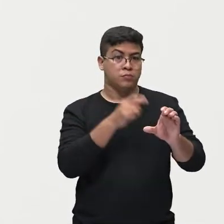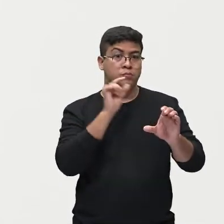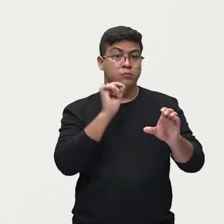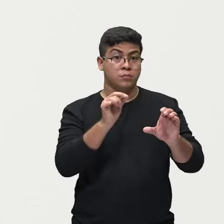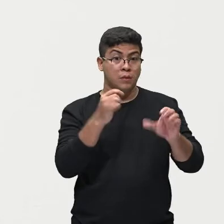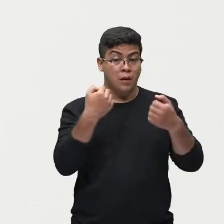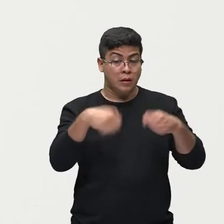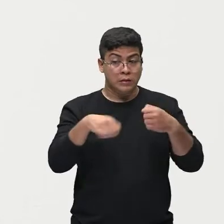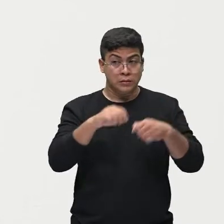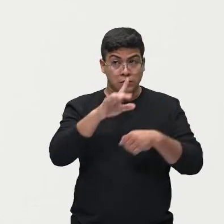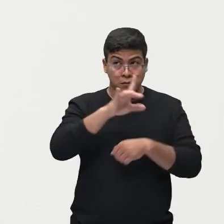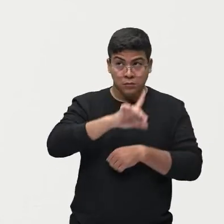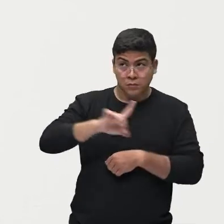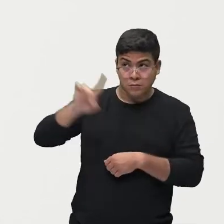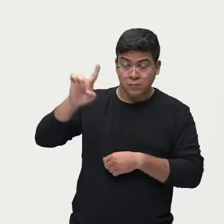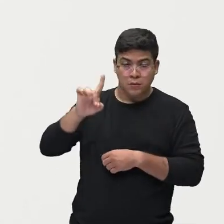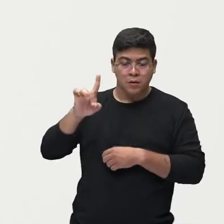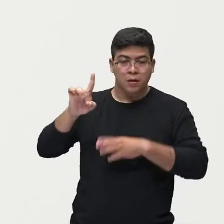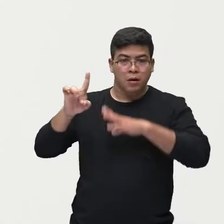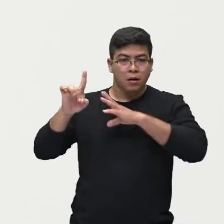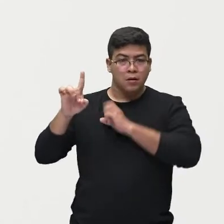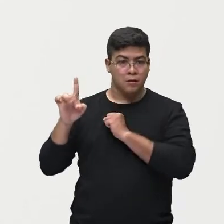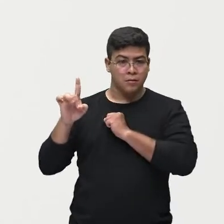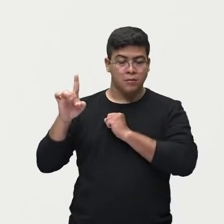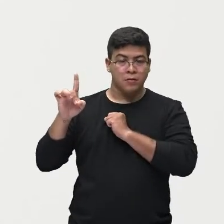a Deus,